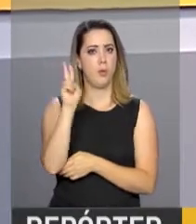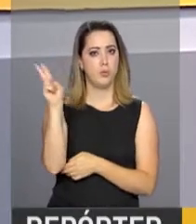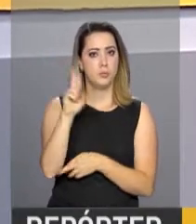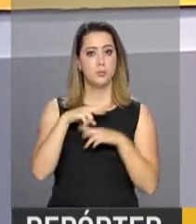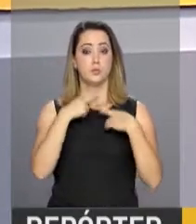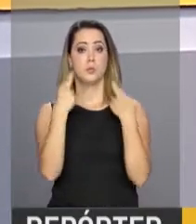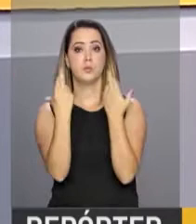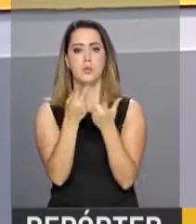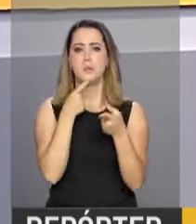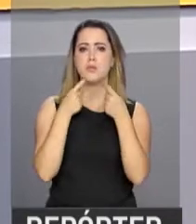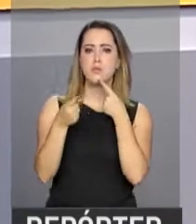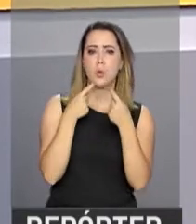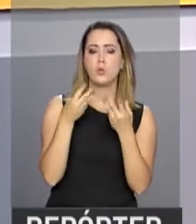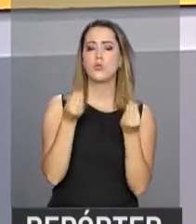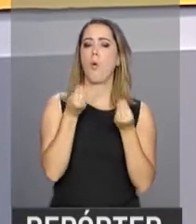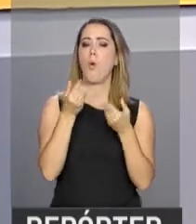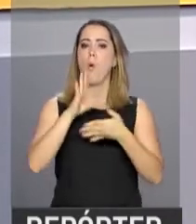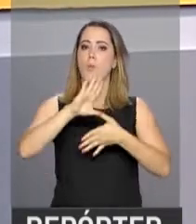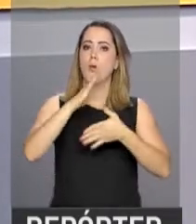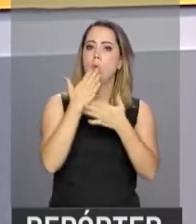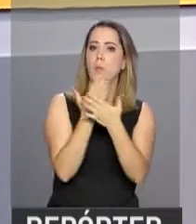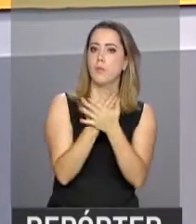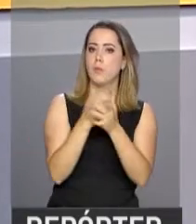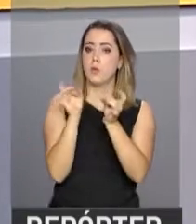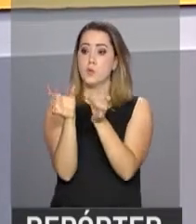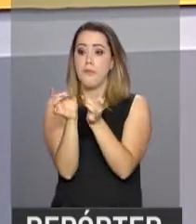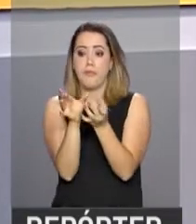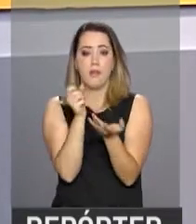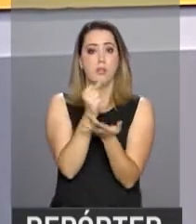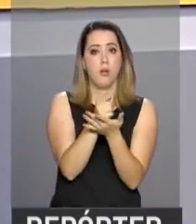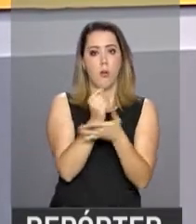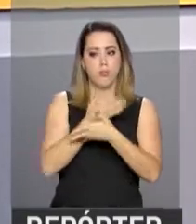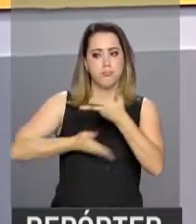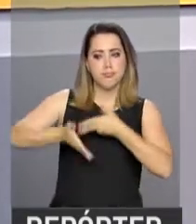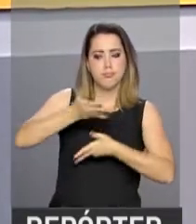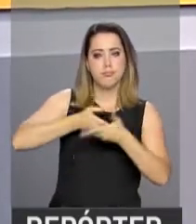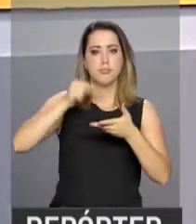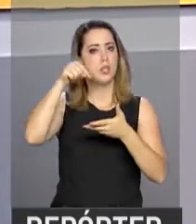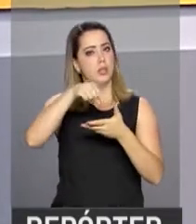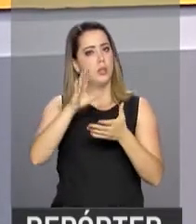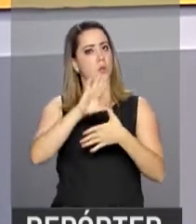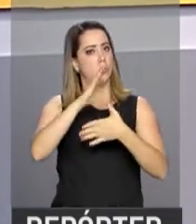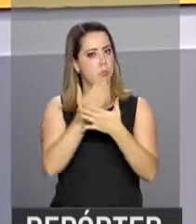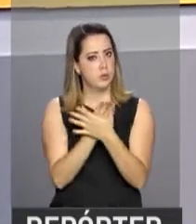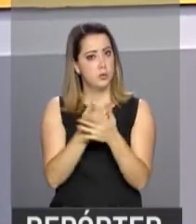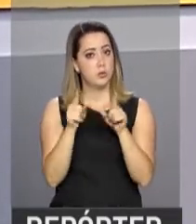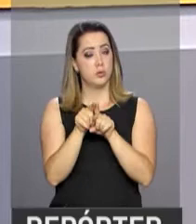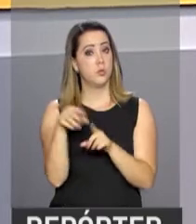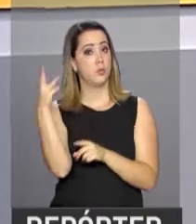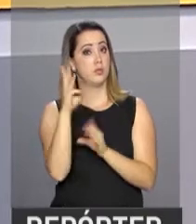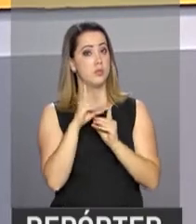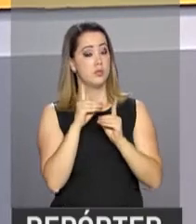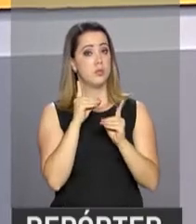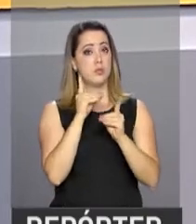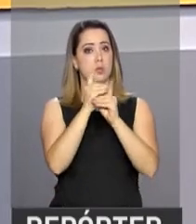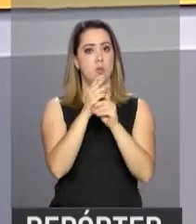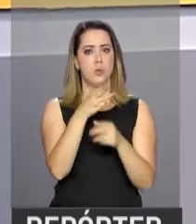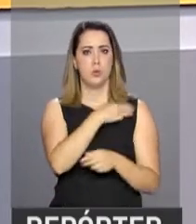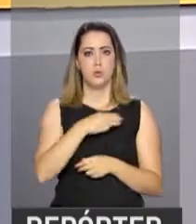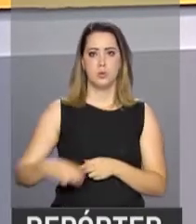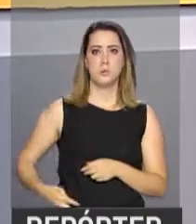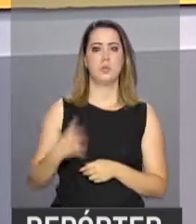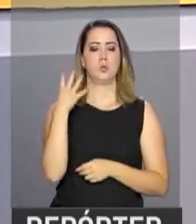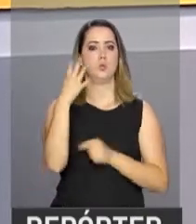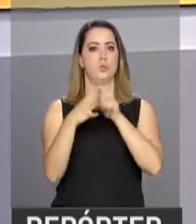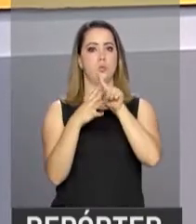uruguai reunidos para debater o comércio no mercosul o terceiro encontro dos ministros da indústria e comércio exterior dos quatro